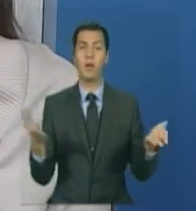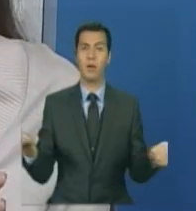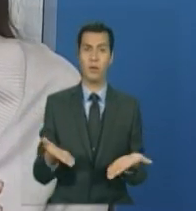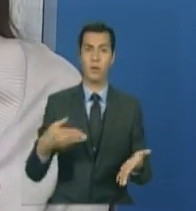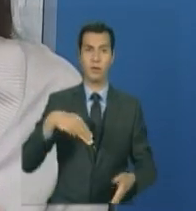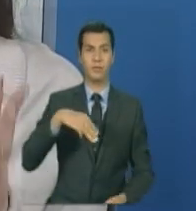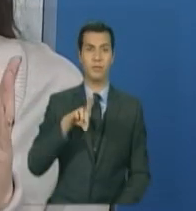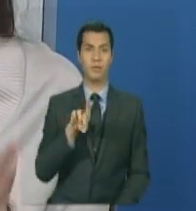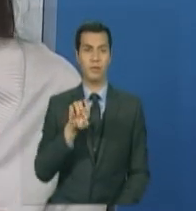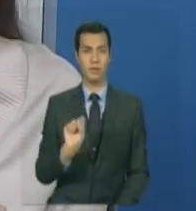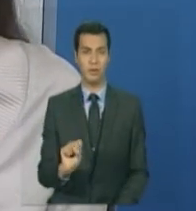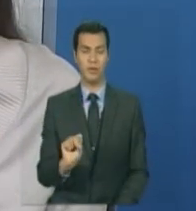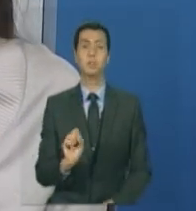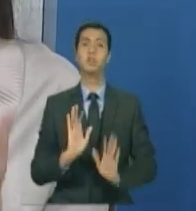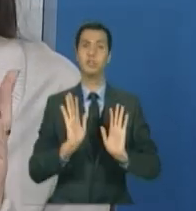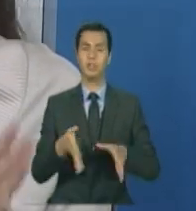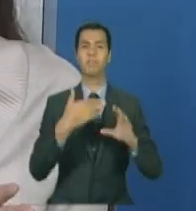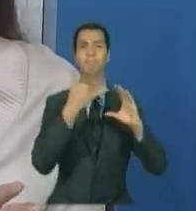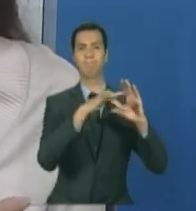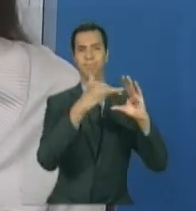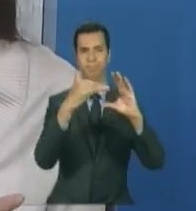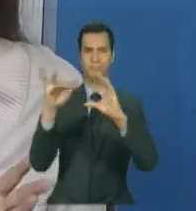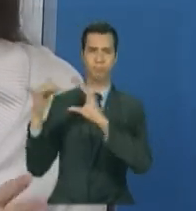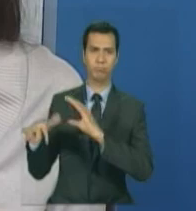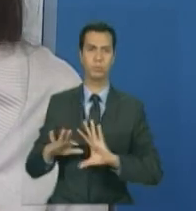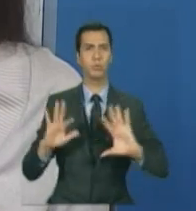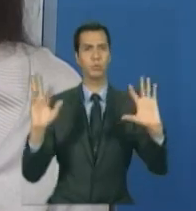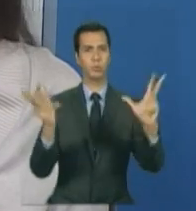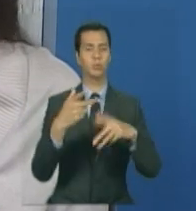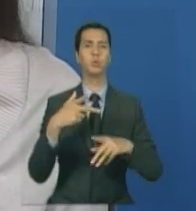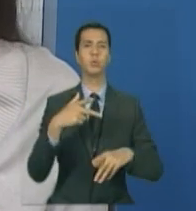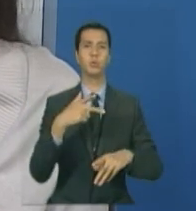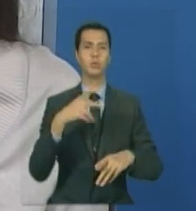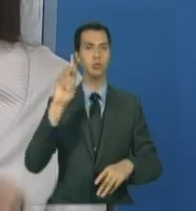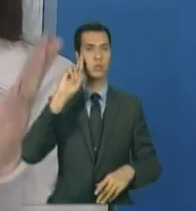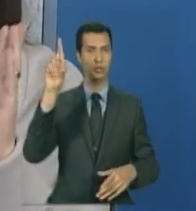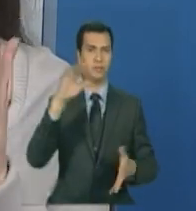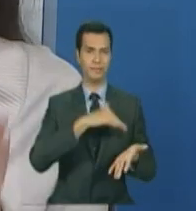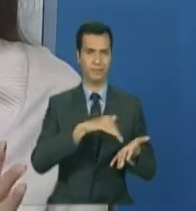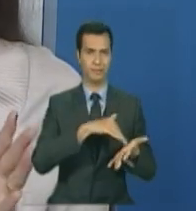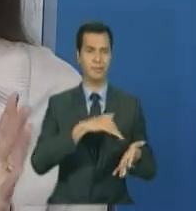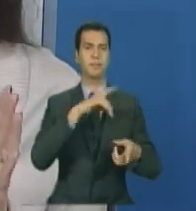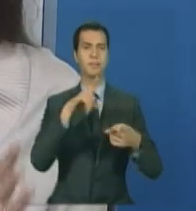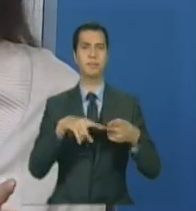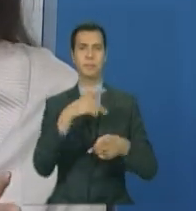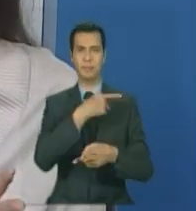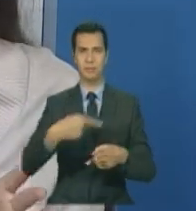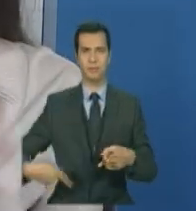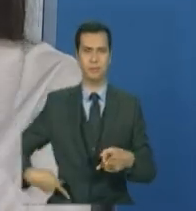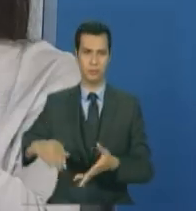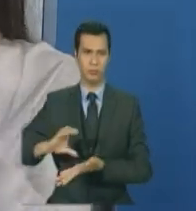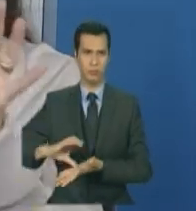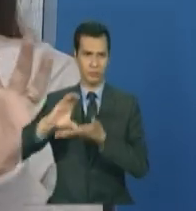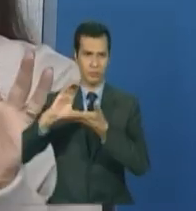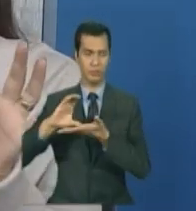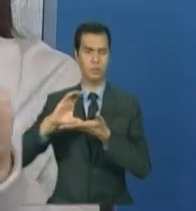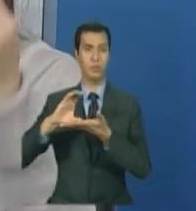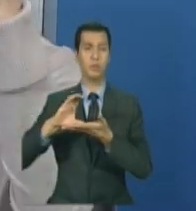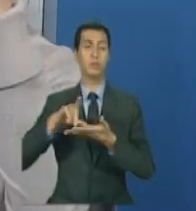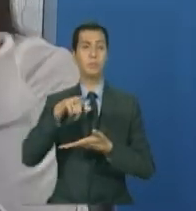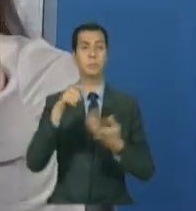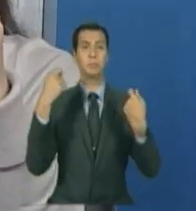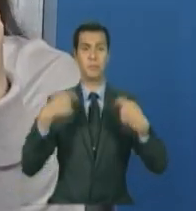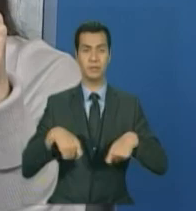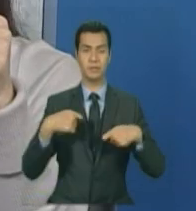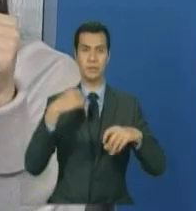da Rede SUAS, enviou o e-mail para esses gestores e presidentes do conselho. Eles precisam acessar o link, que vai no endereço de e-mail,